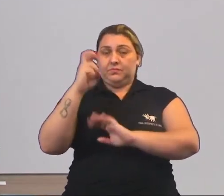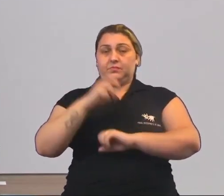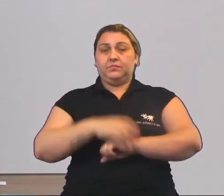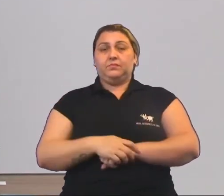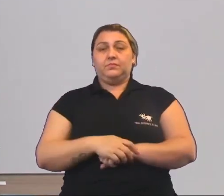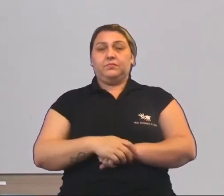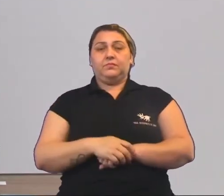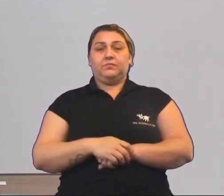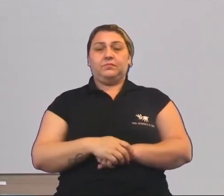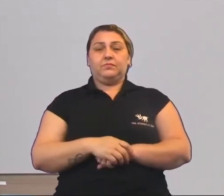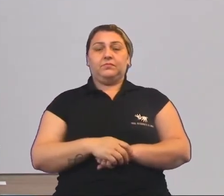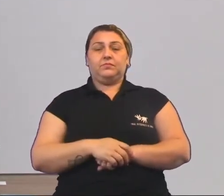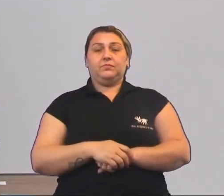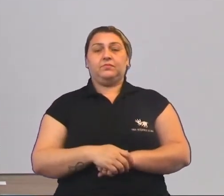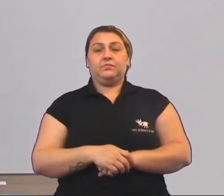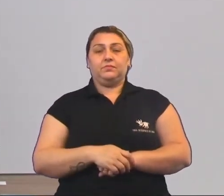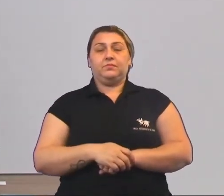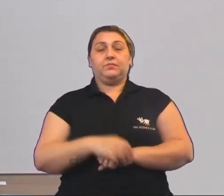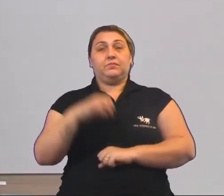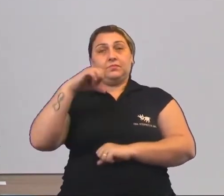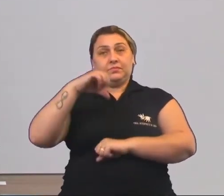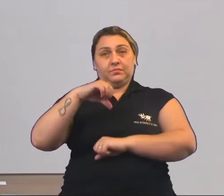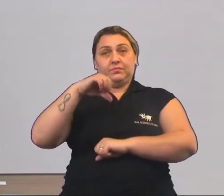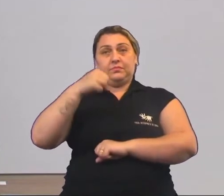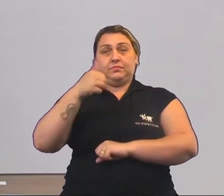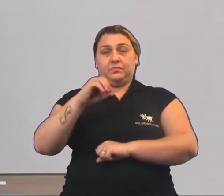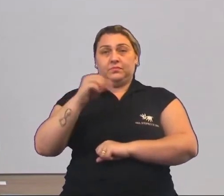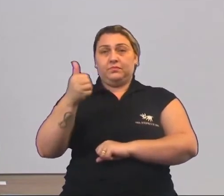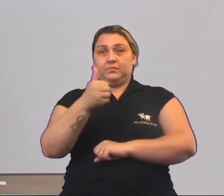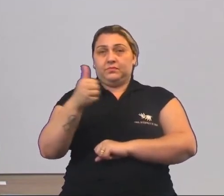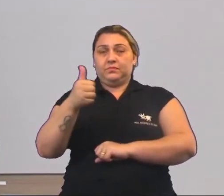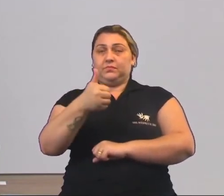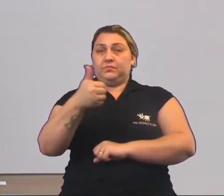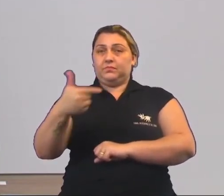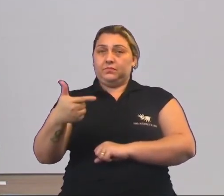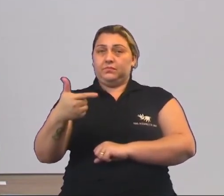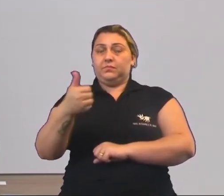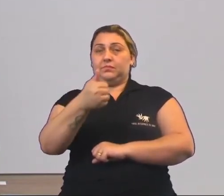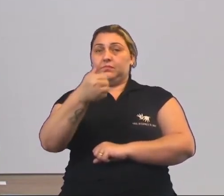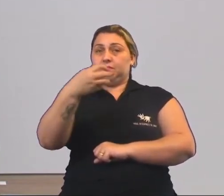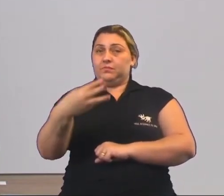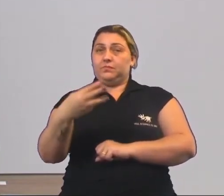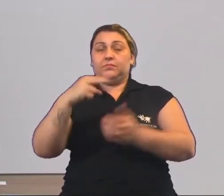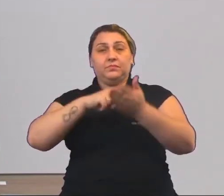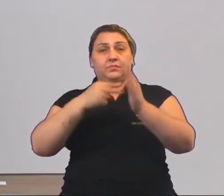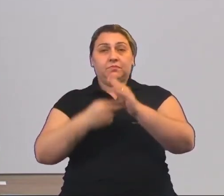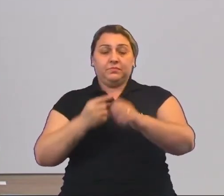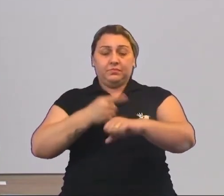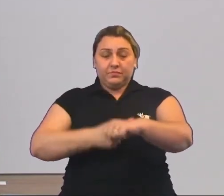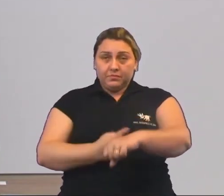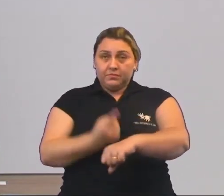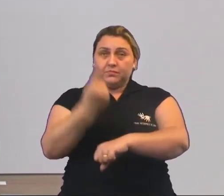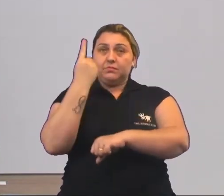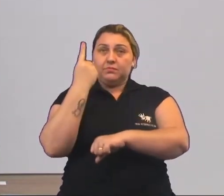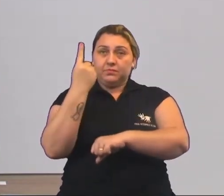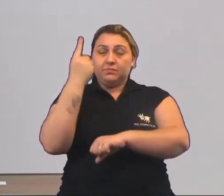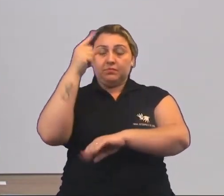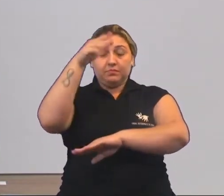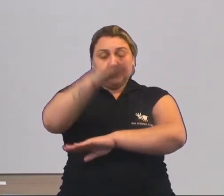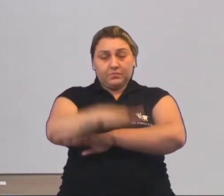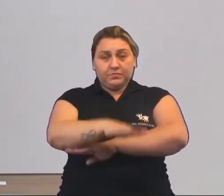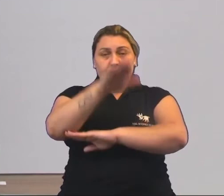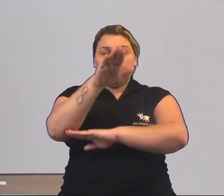vamos pular, certo? Então, 8, 9, 10, 11, 12, 13. Então, às 13 horas,